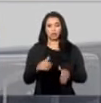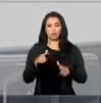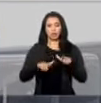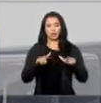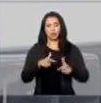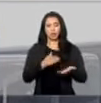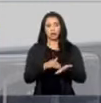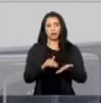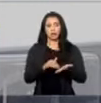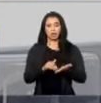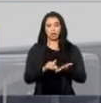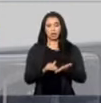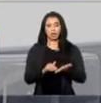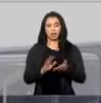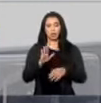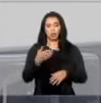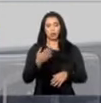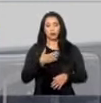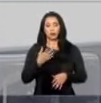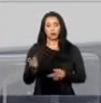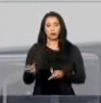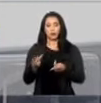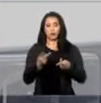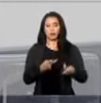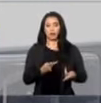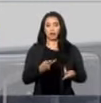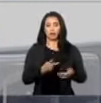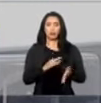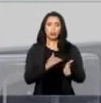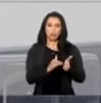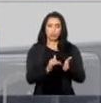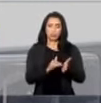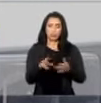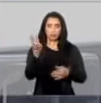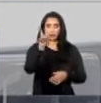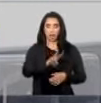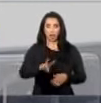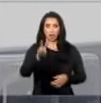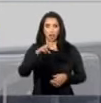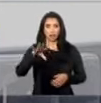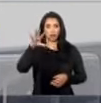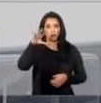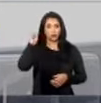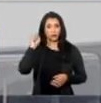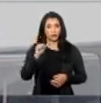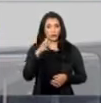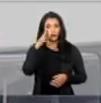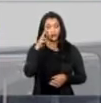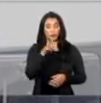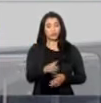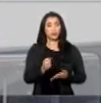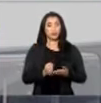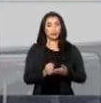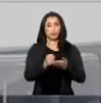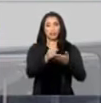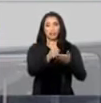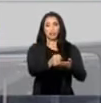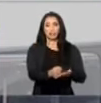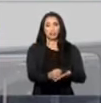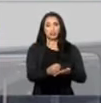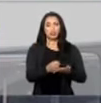formulado o convite para assumir a Secretaria do Audiovisual, foi para levar o